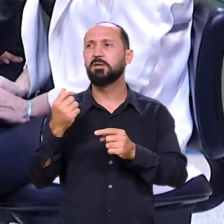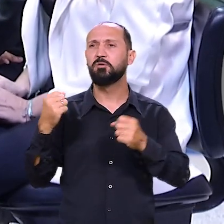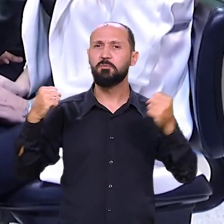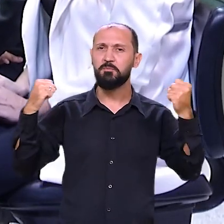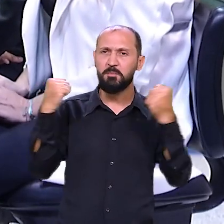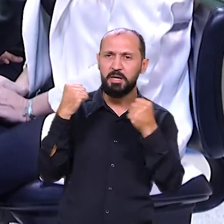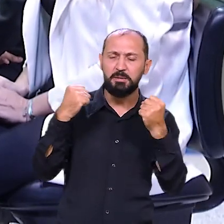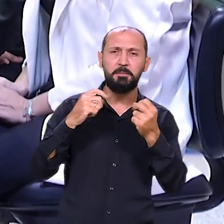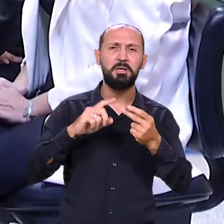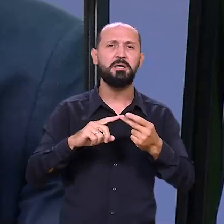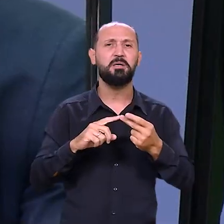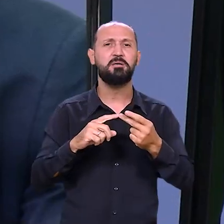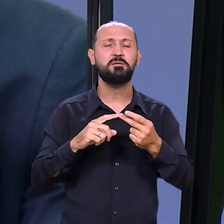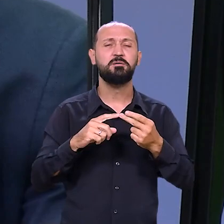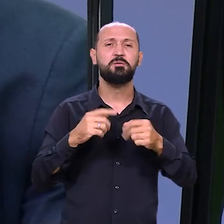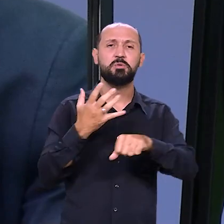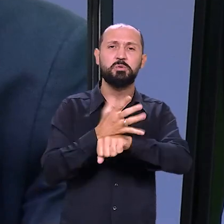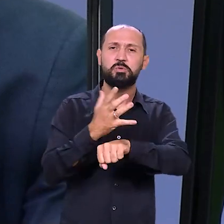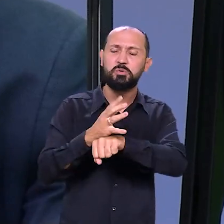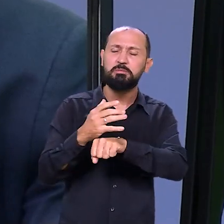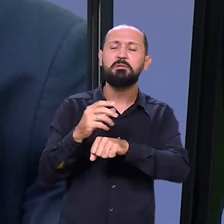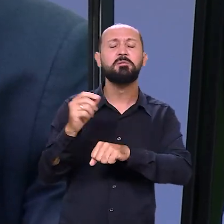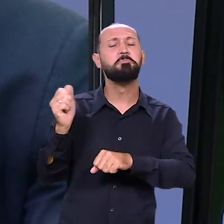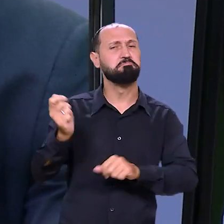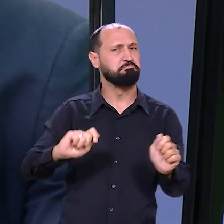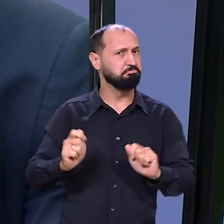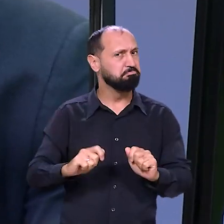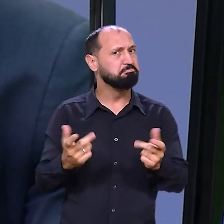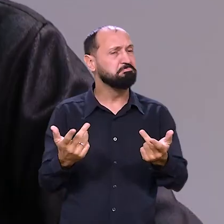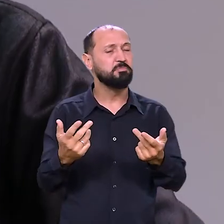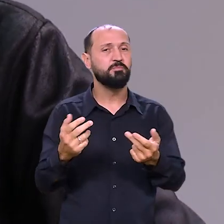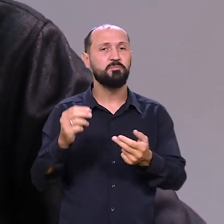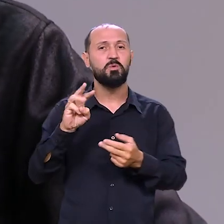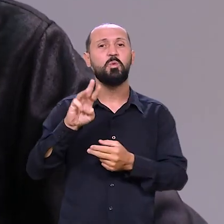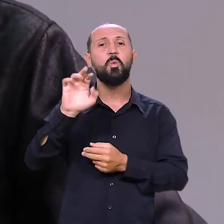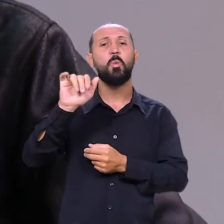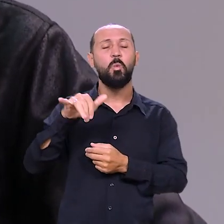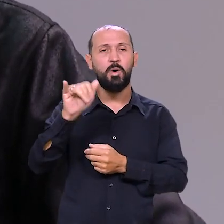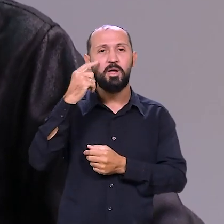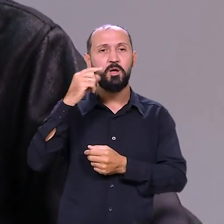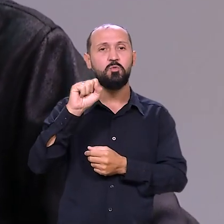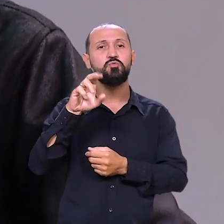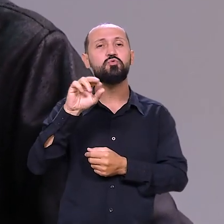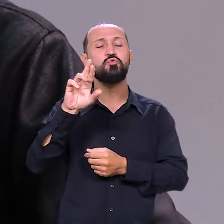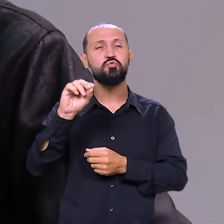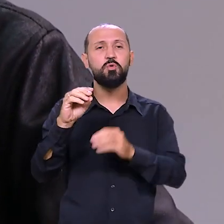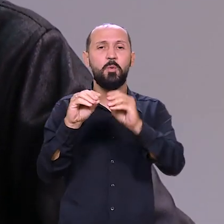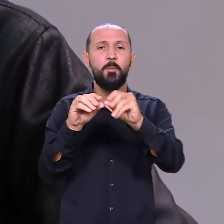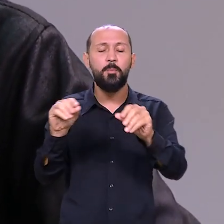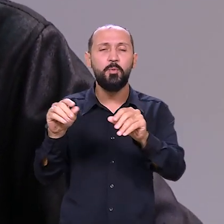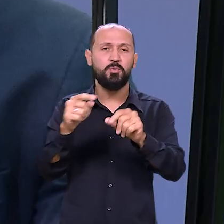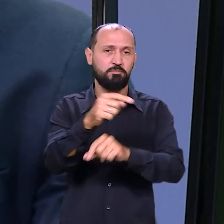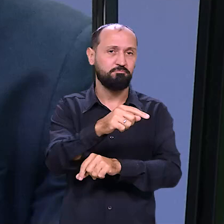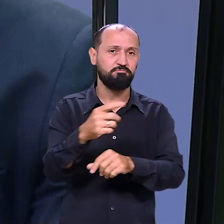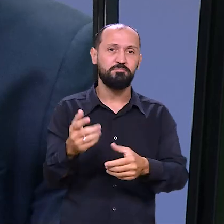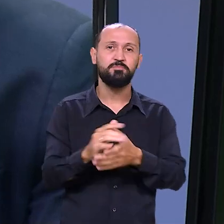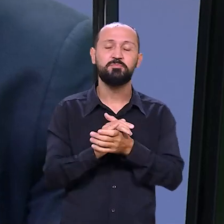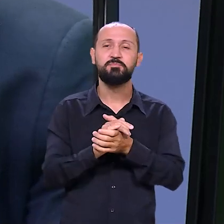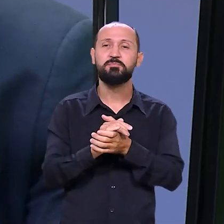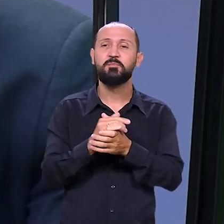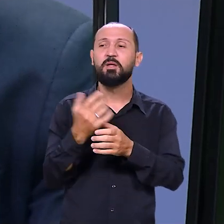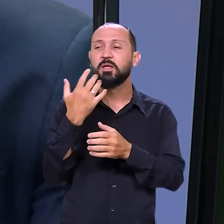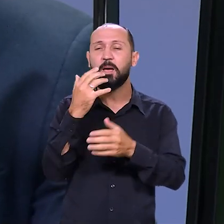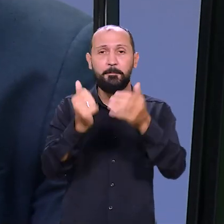protein, né, que faz as atividades físicas aí, o whey é um soro em pó, na verdade. É um soro em pó. Ele vem do soro do leite. E a